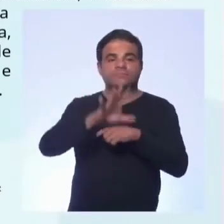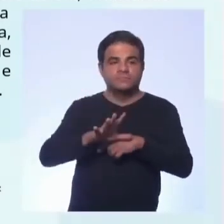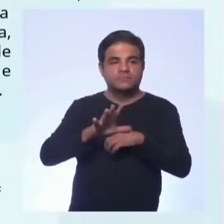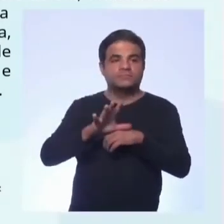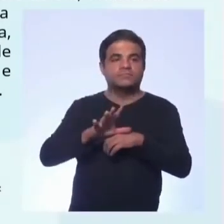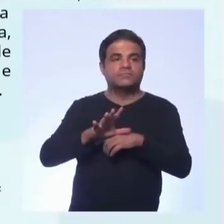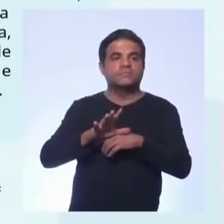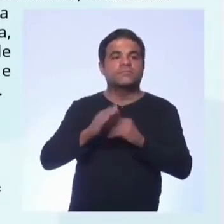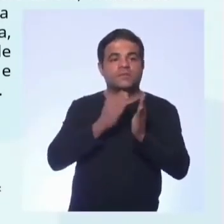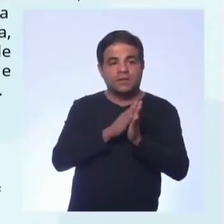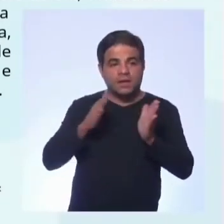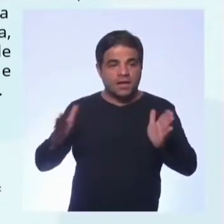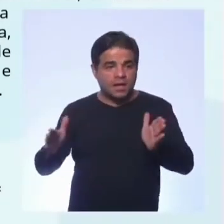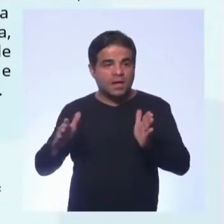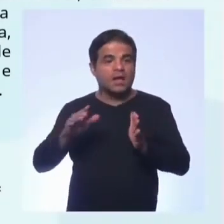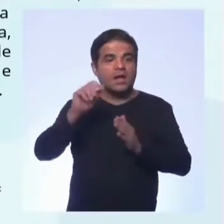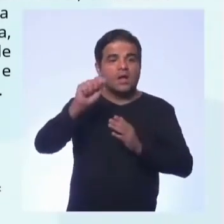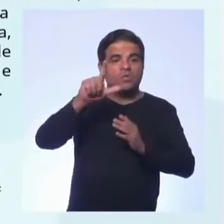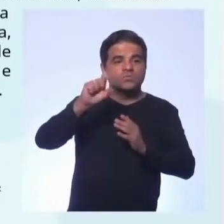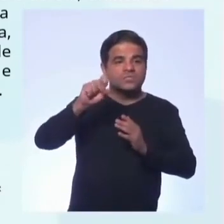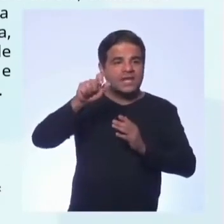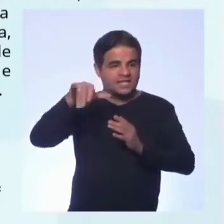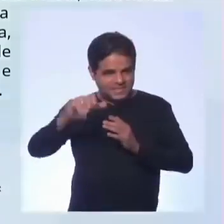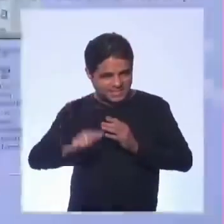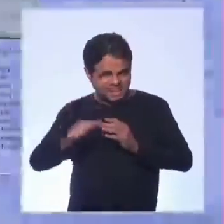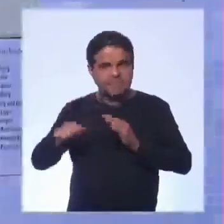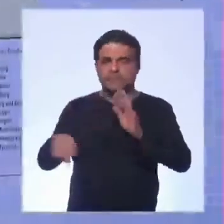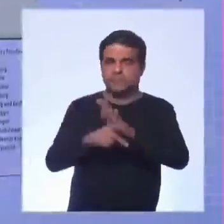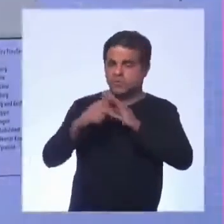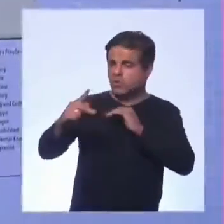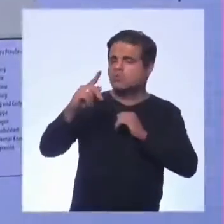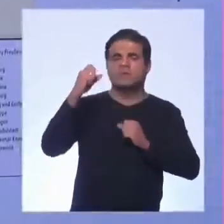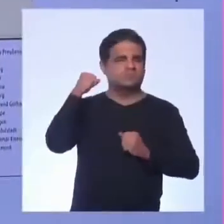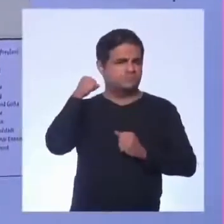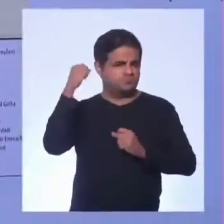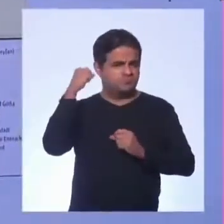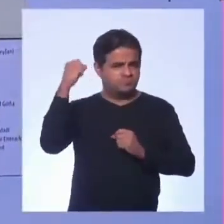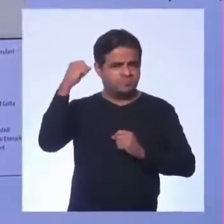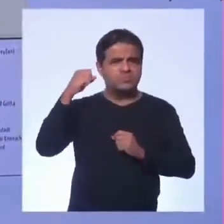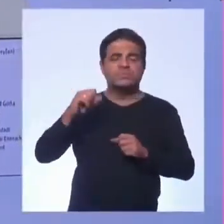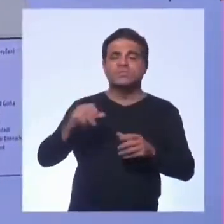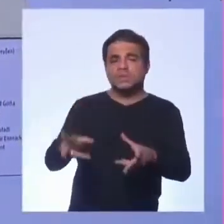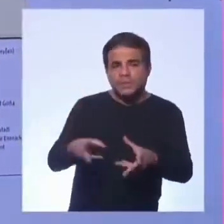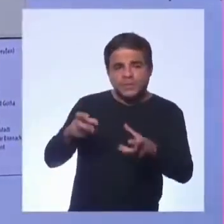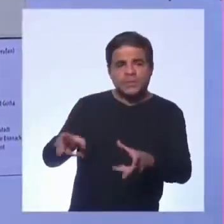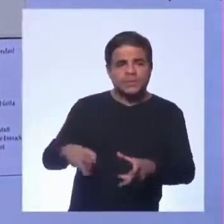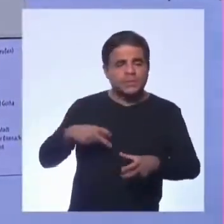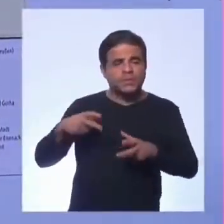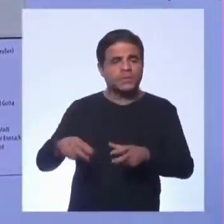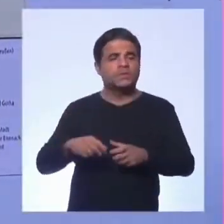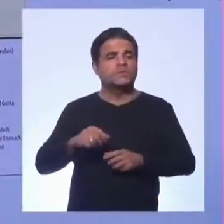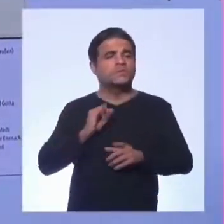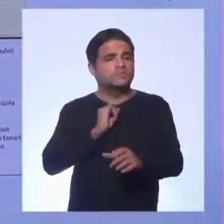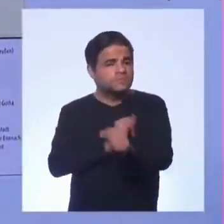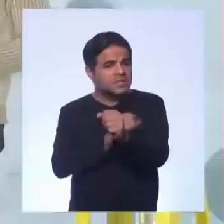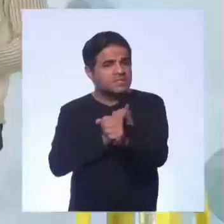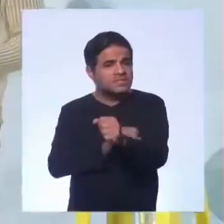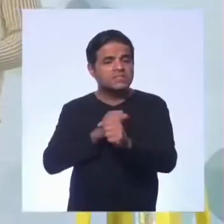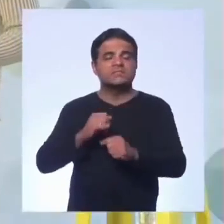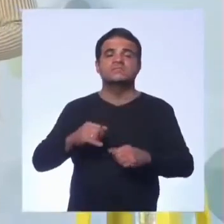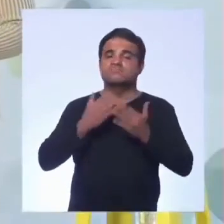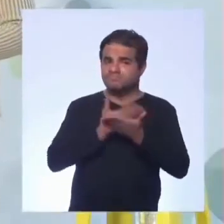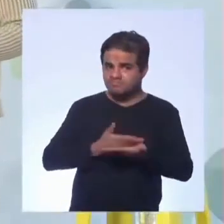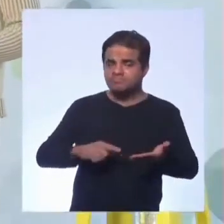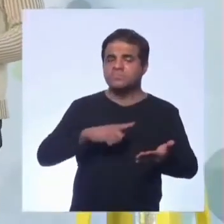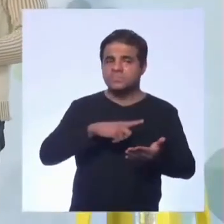da Alsácia-Lorena, uma região muito potente na extração de minério de